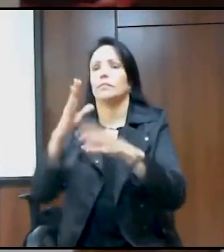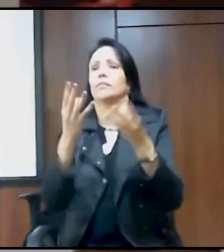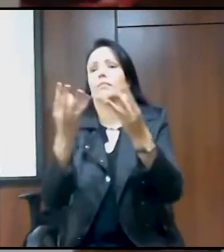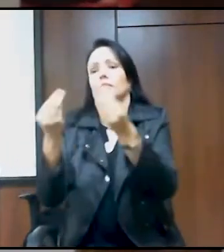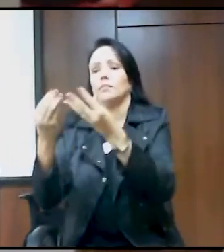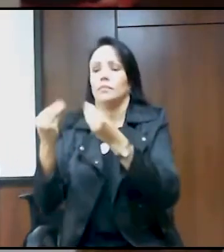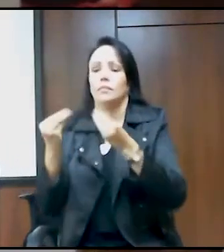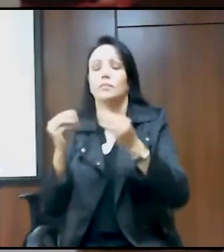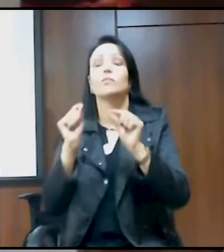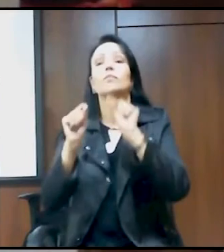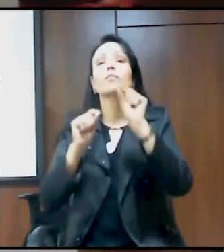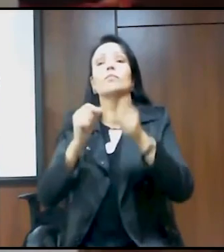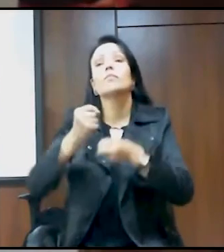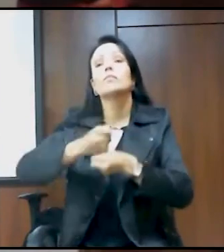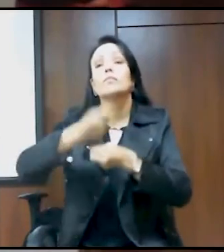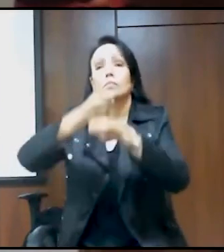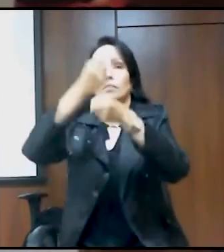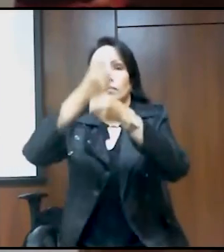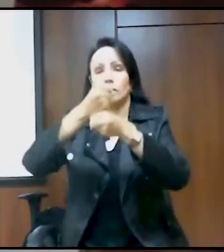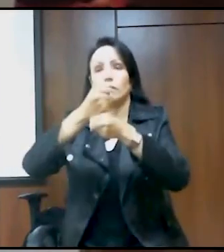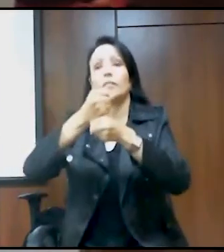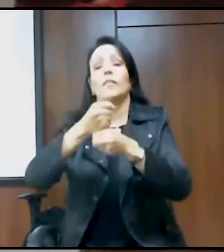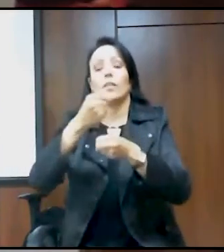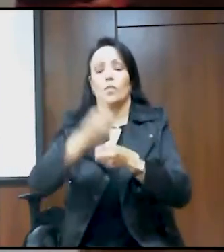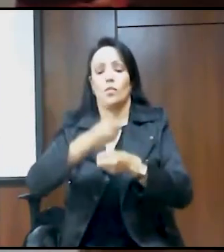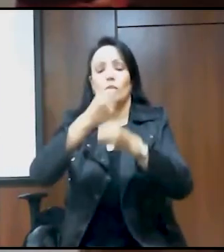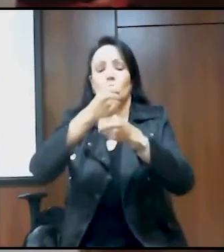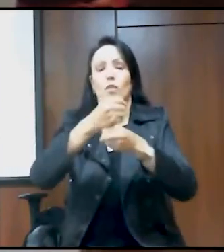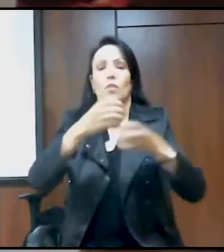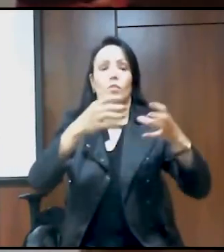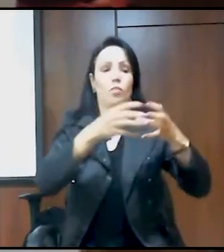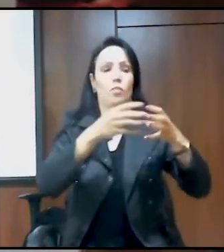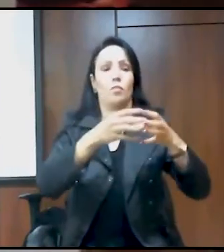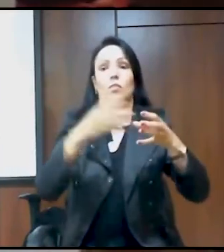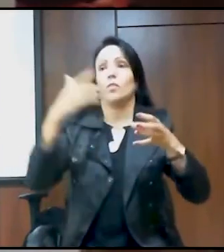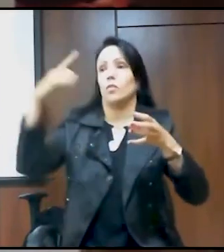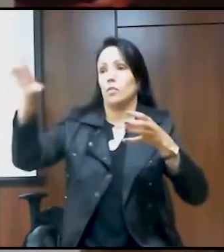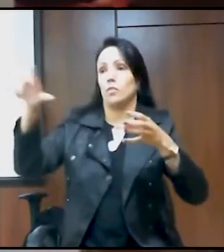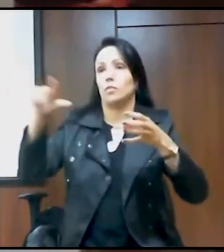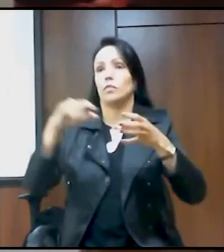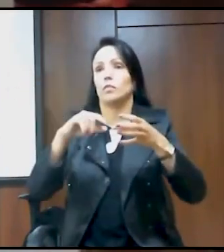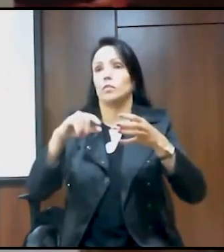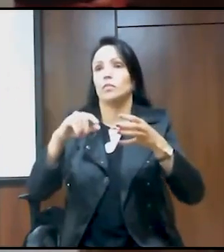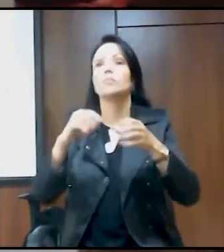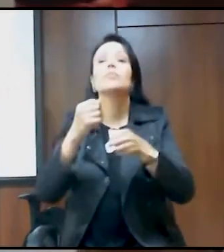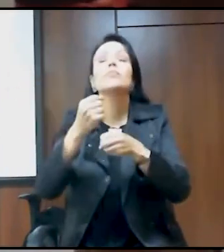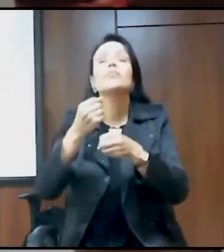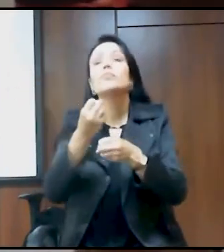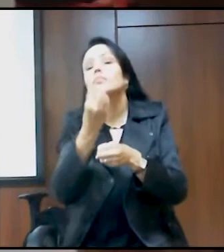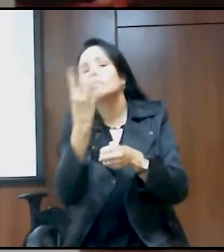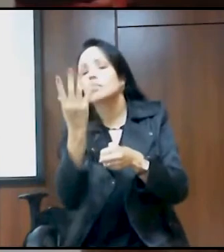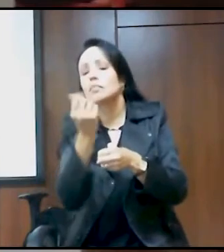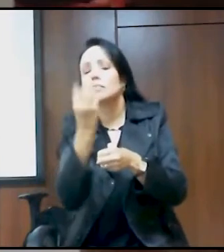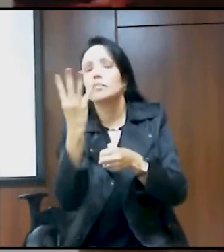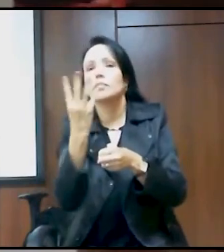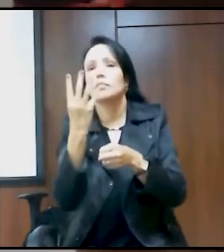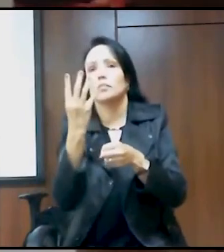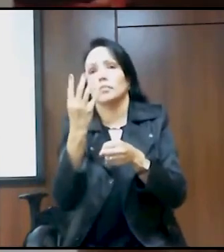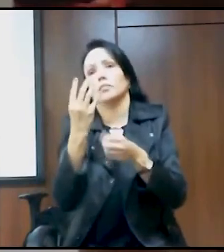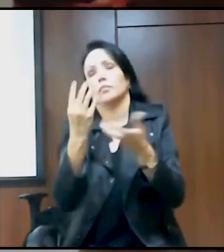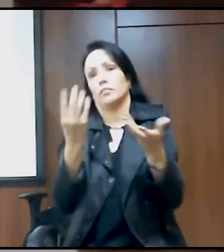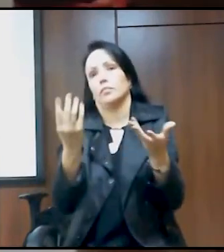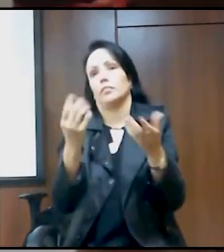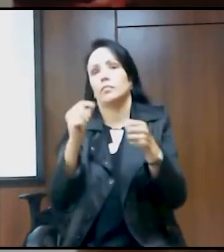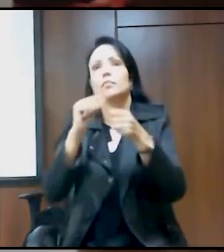que se construía, e se construía para uma outra população. Ou seja, em questões quantitativas,